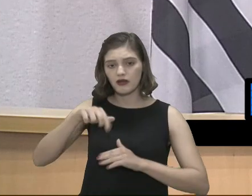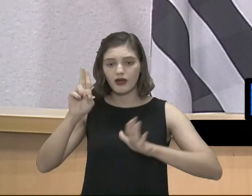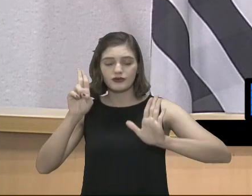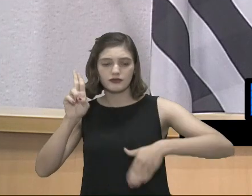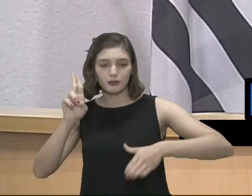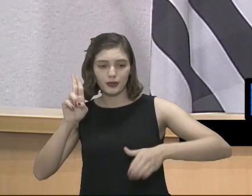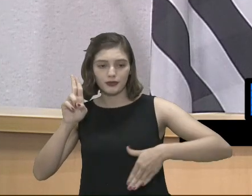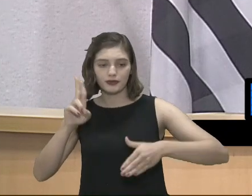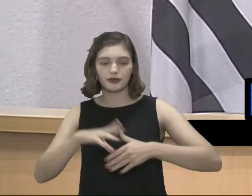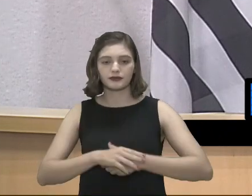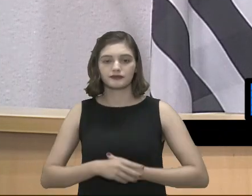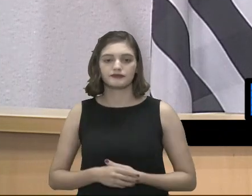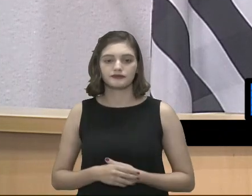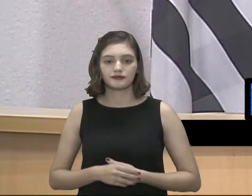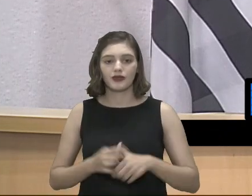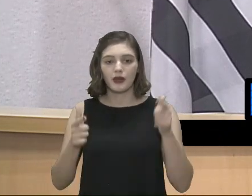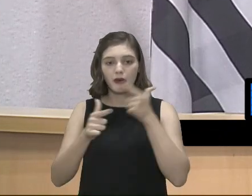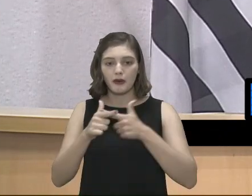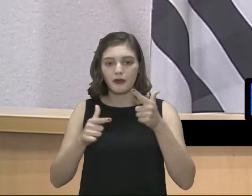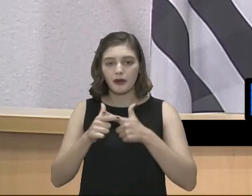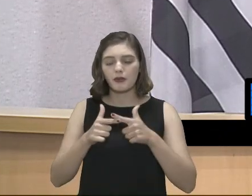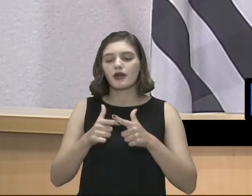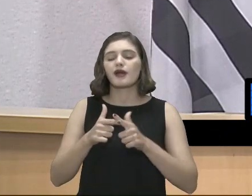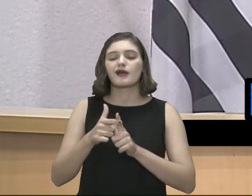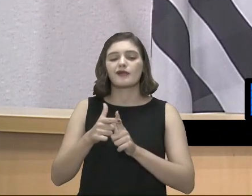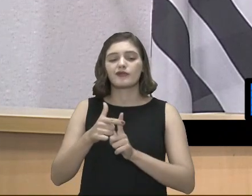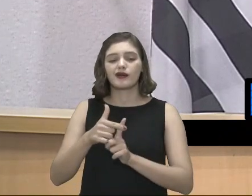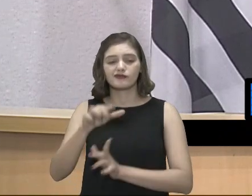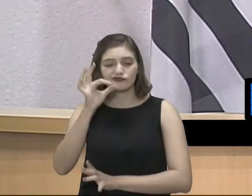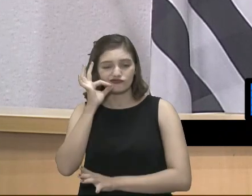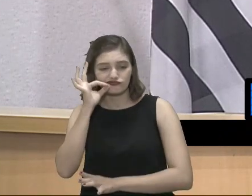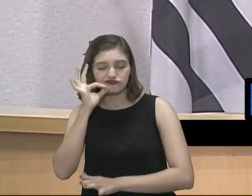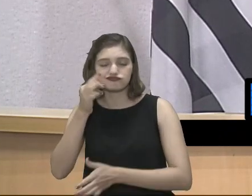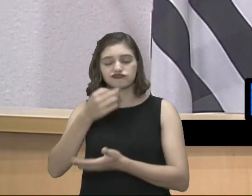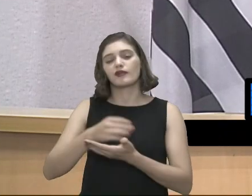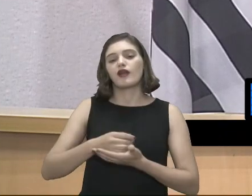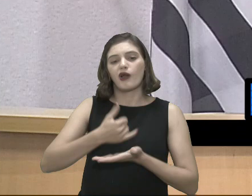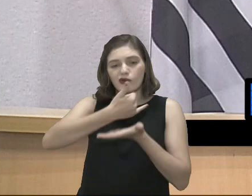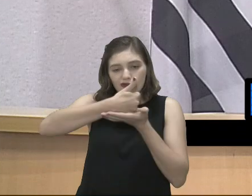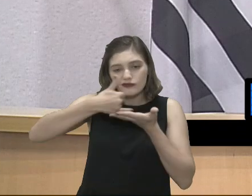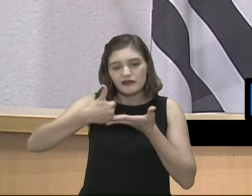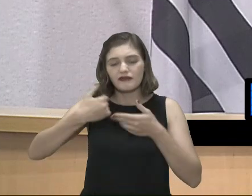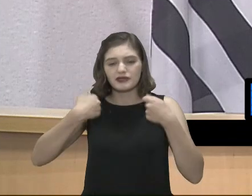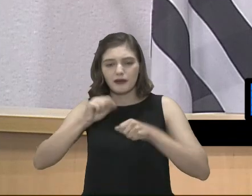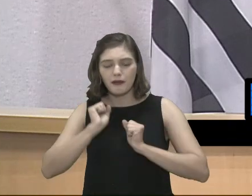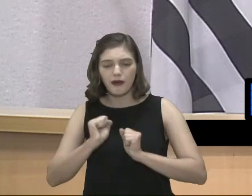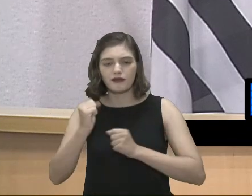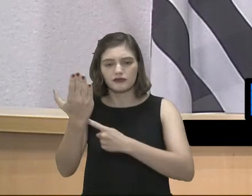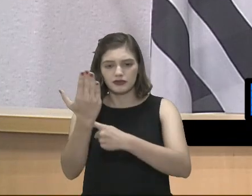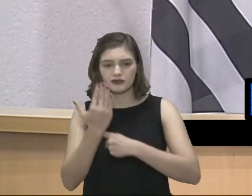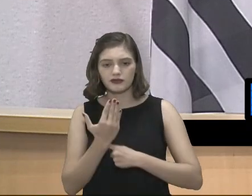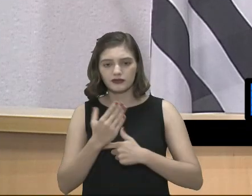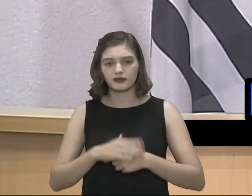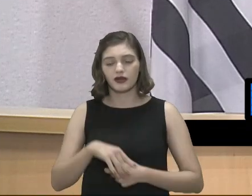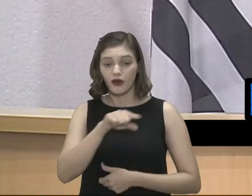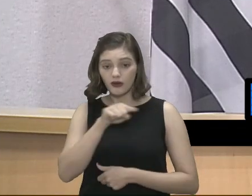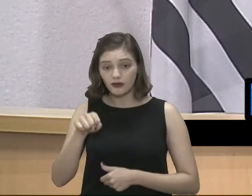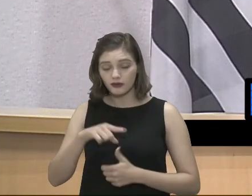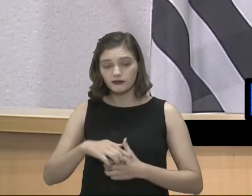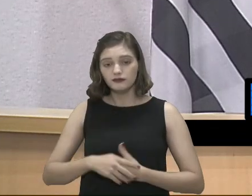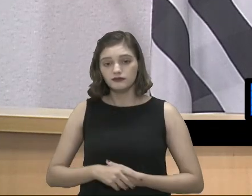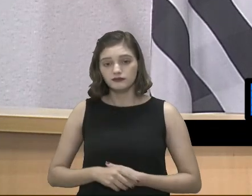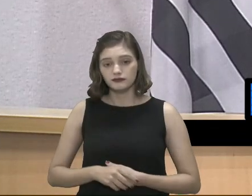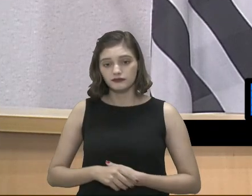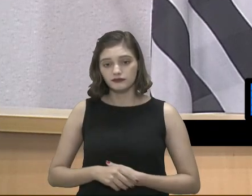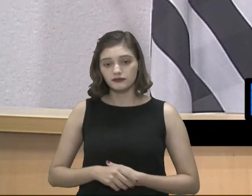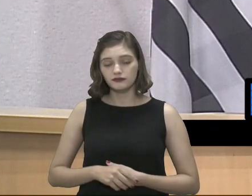Ubatuba. Eu estou com problema com droga. Tem como você fazer alguma coisa? Eu falei assim, ó...